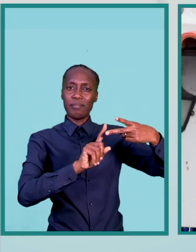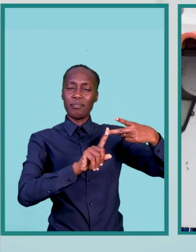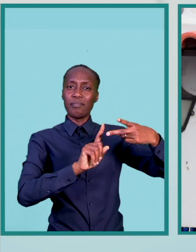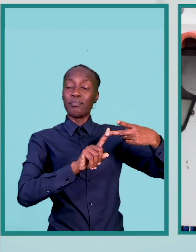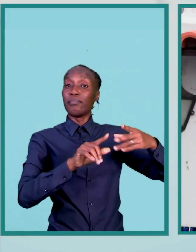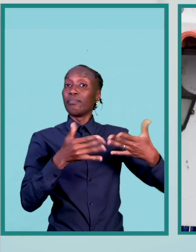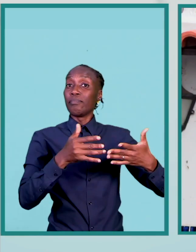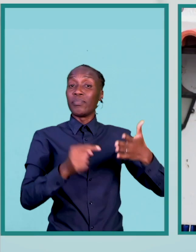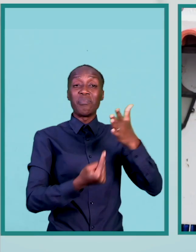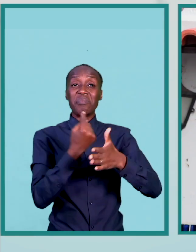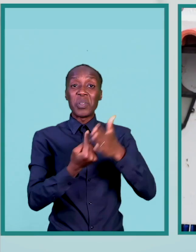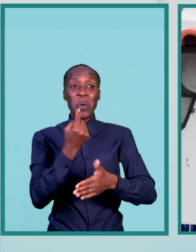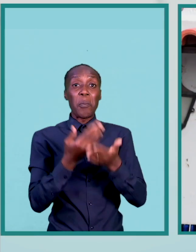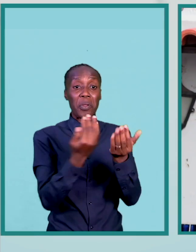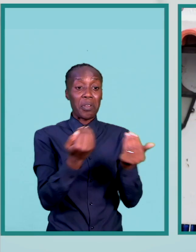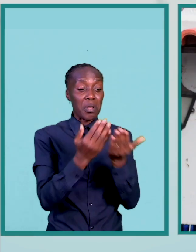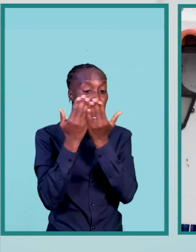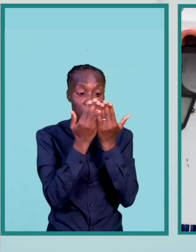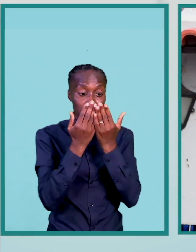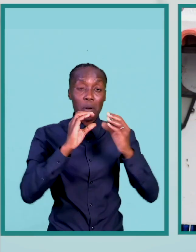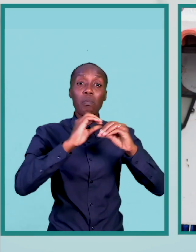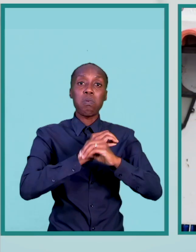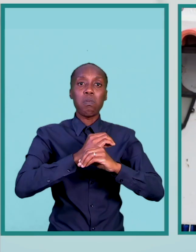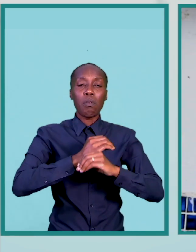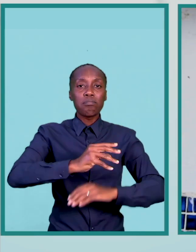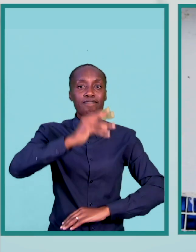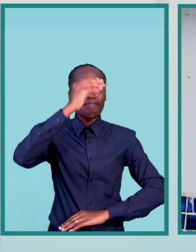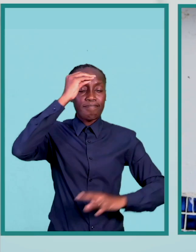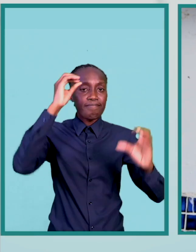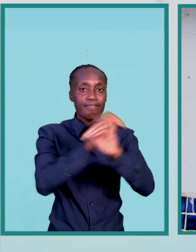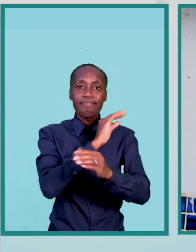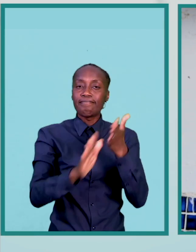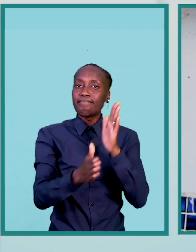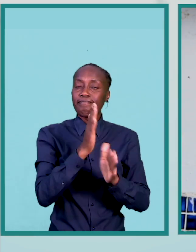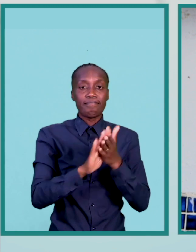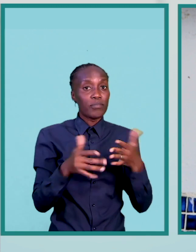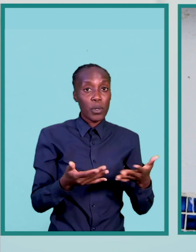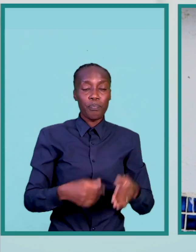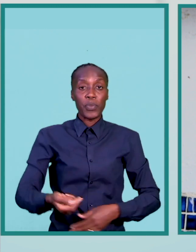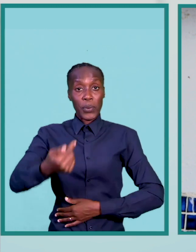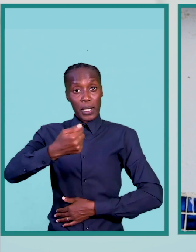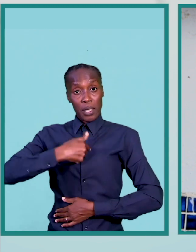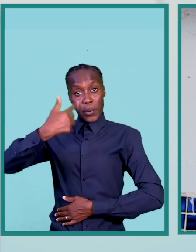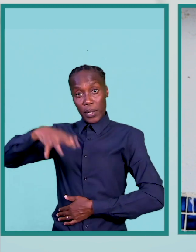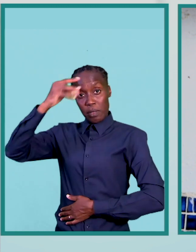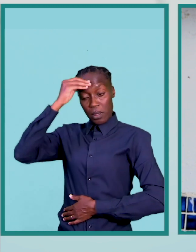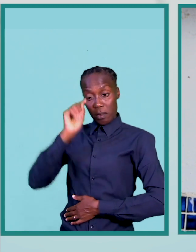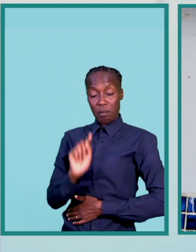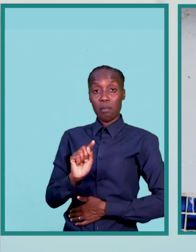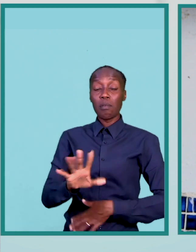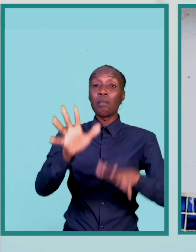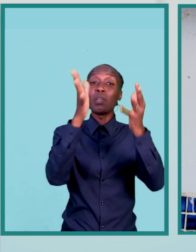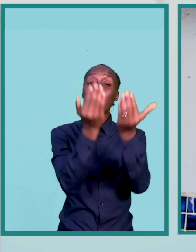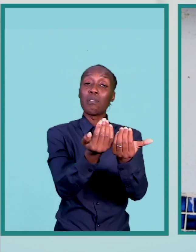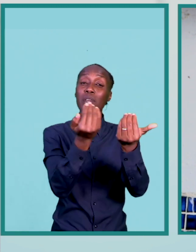e tem muitos casos de analfabetismo. O que eu entendi é que